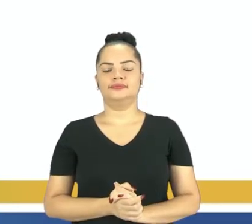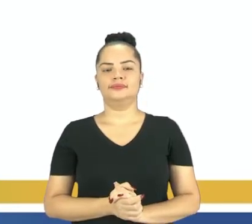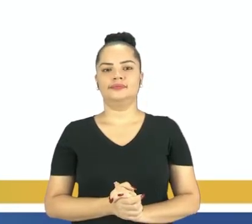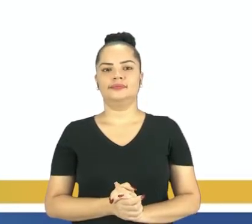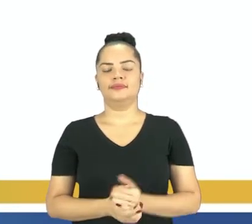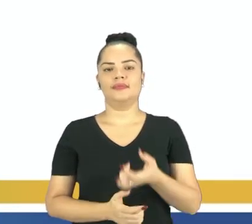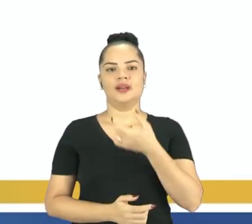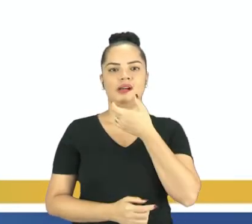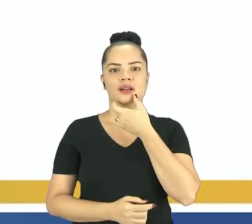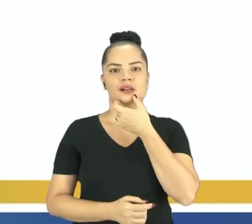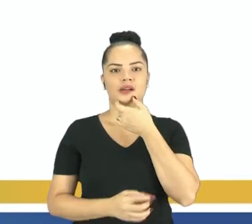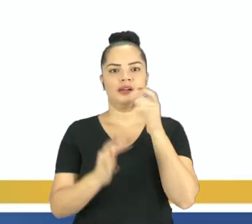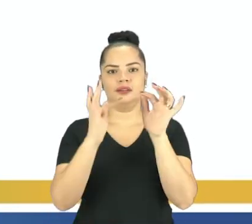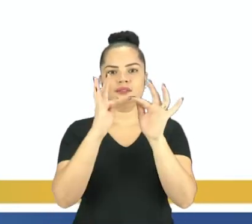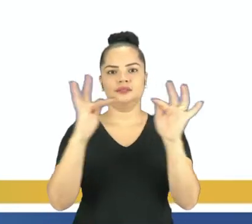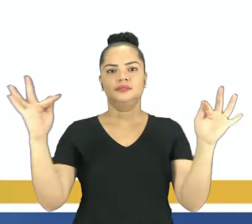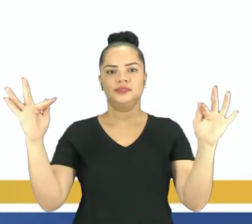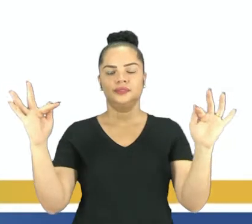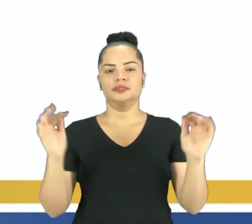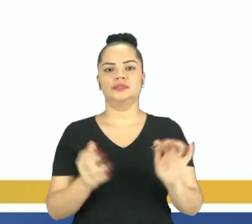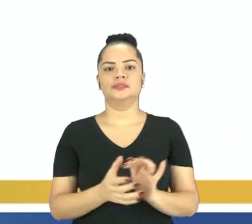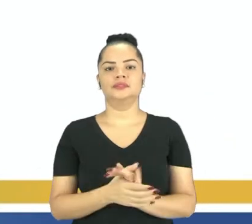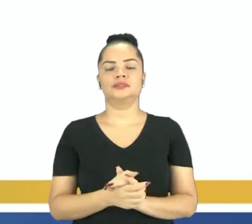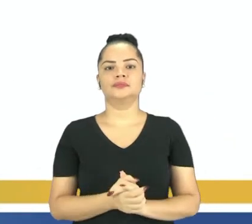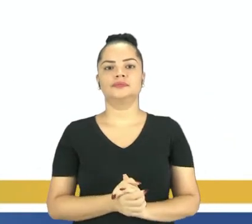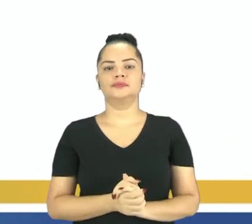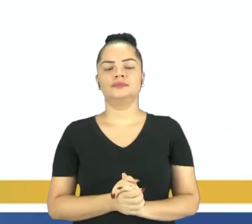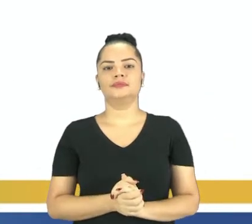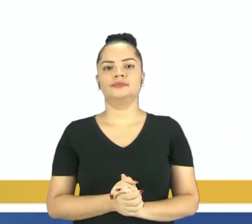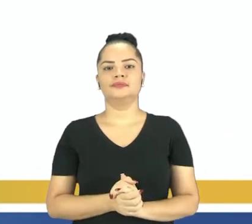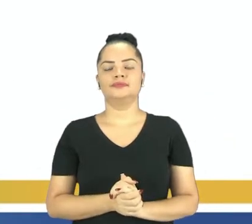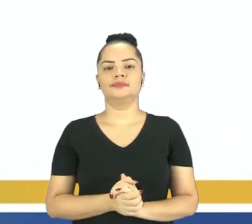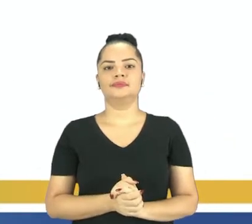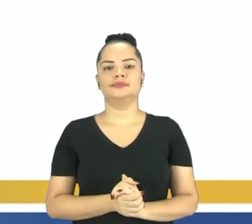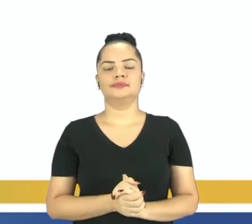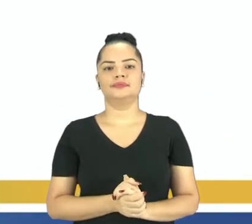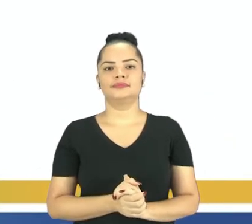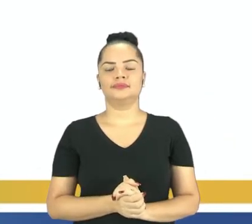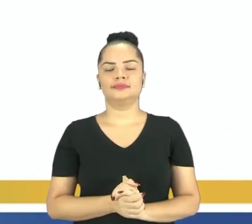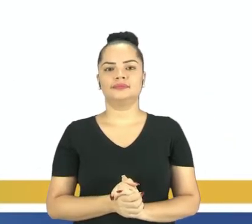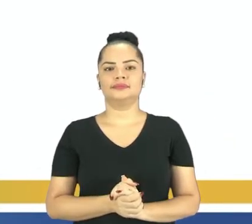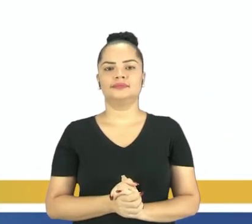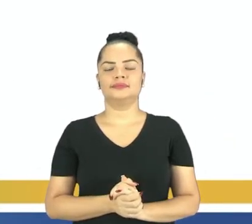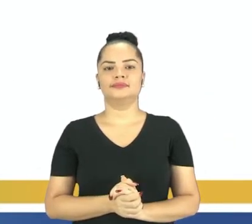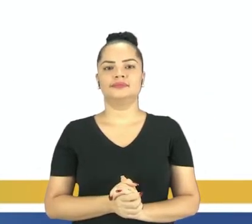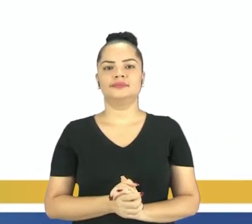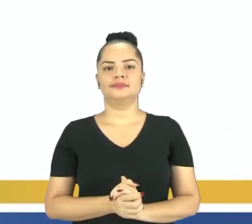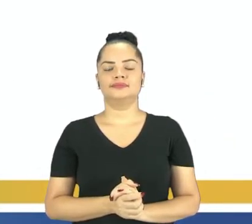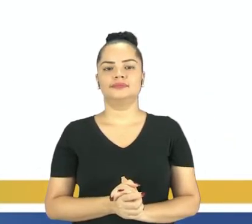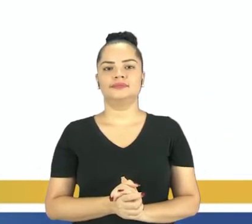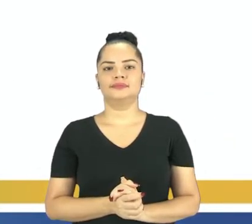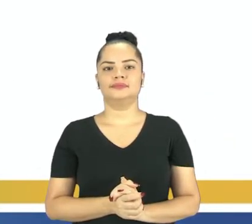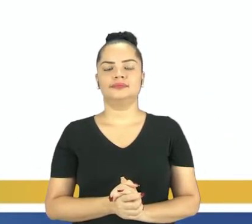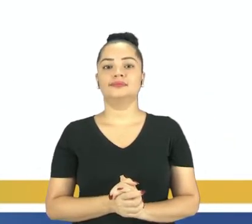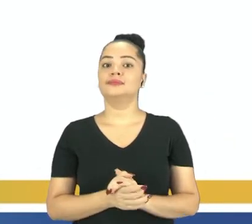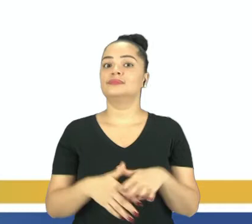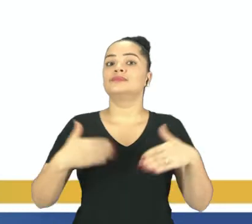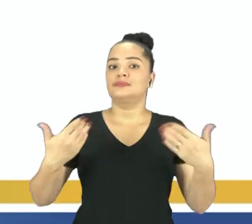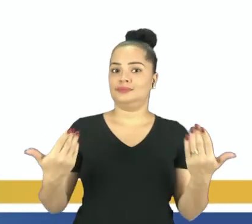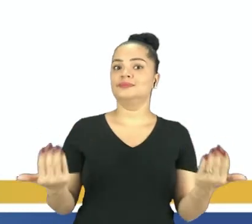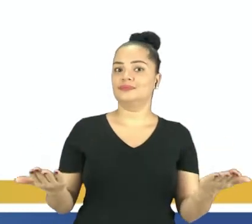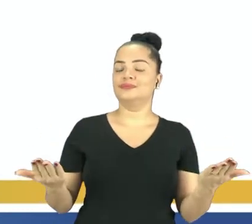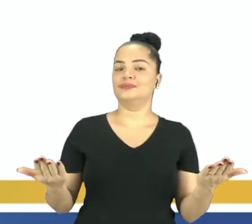I go drink water? E na letra D, excuse me, may I come in? E aí,